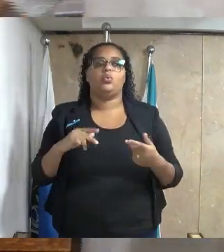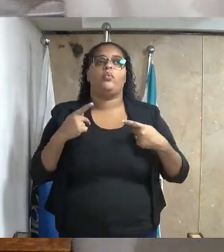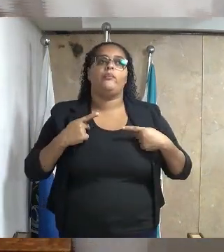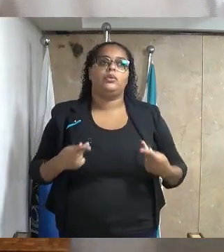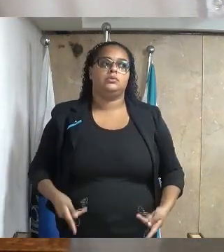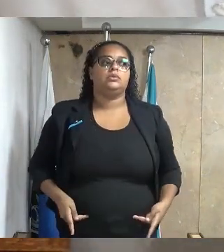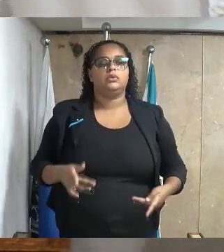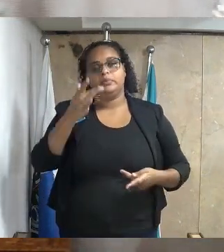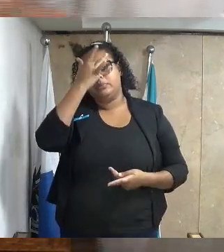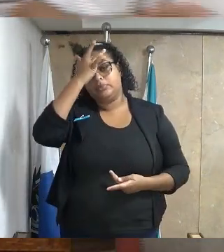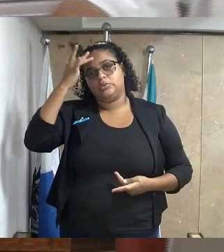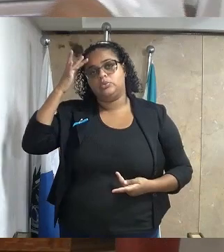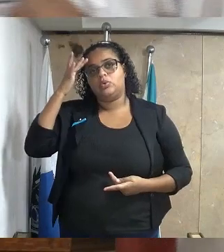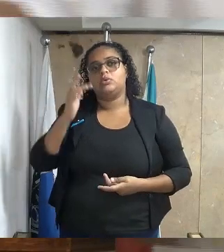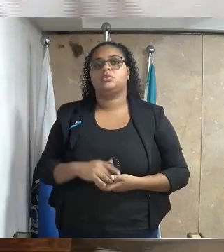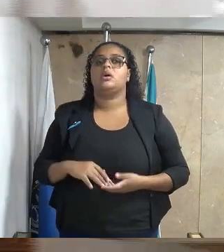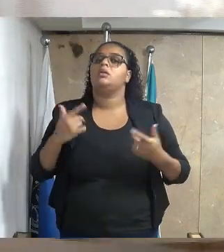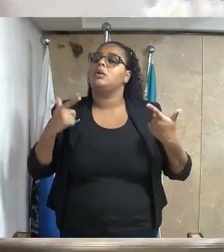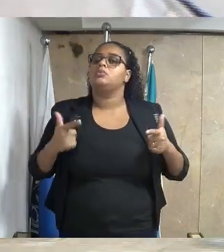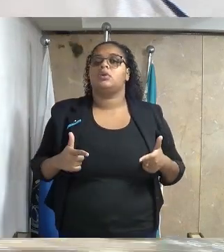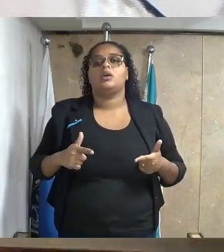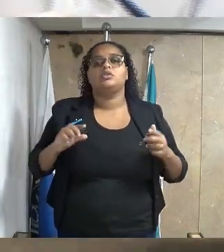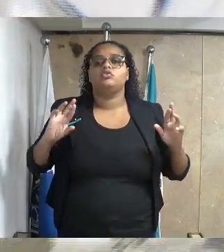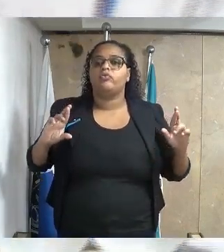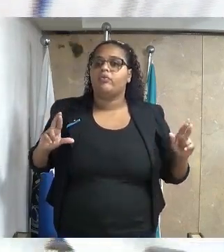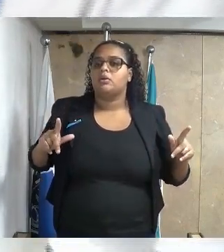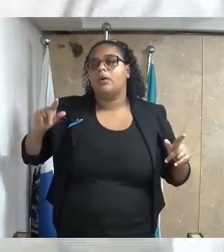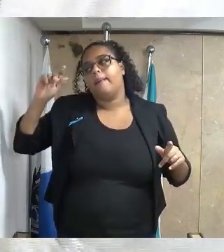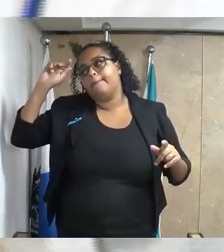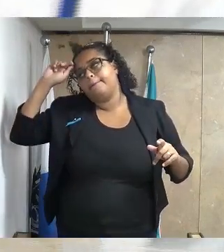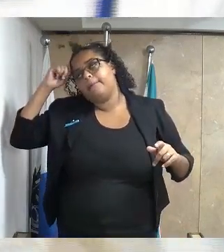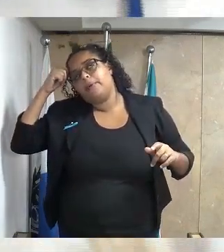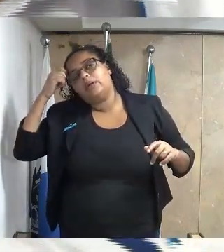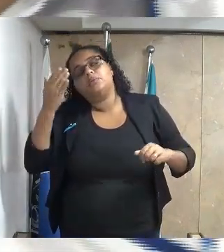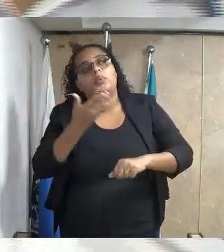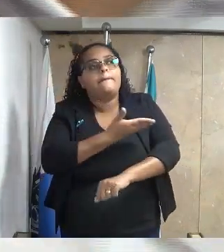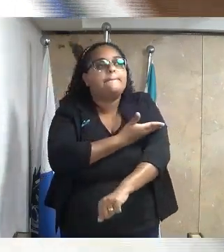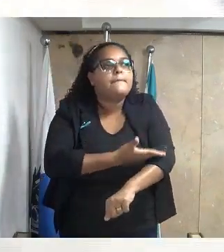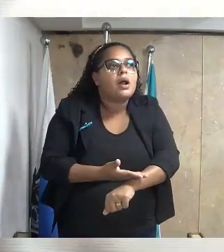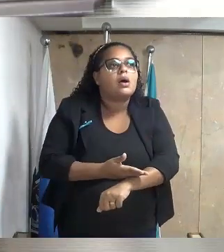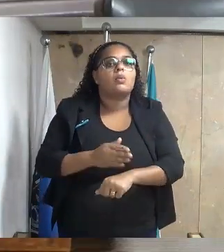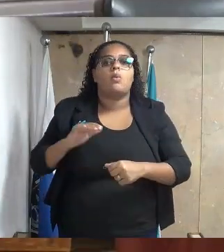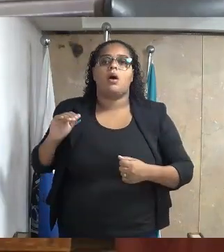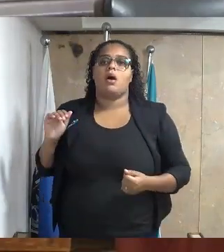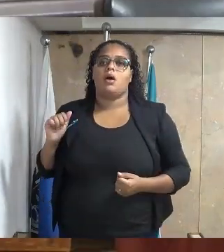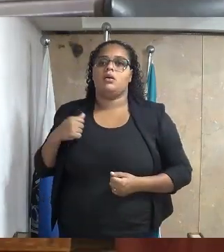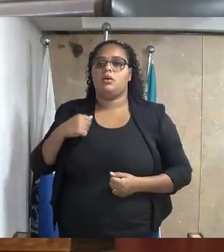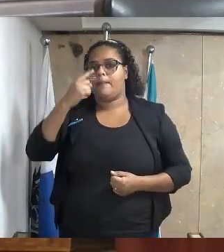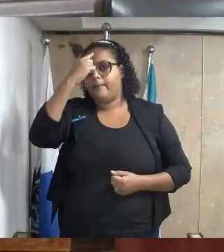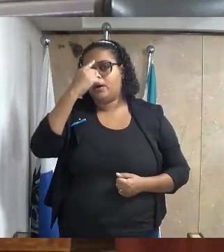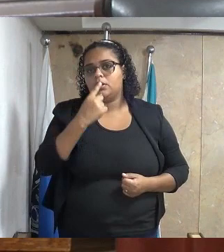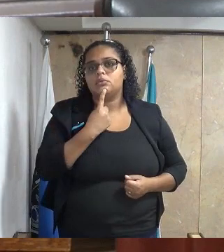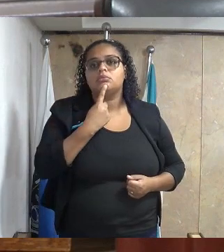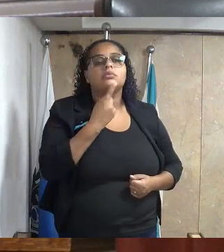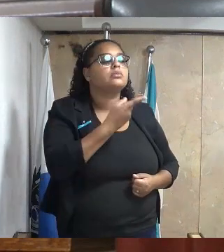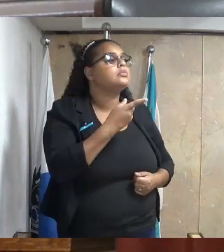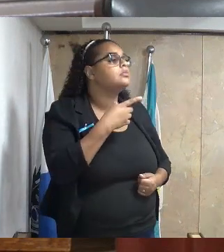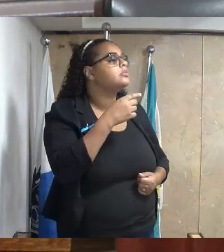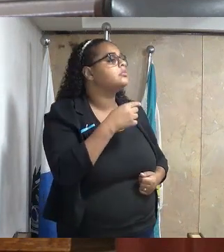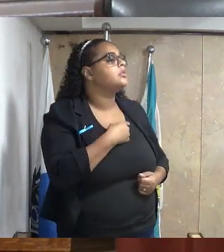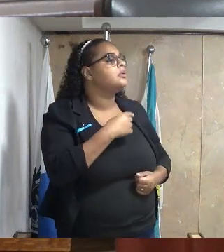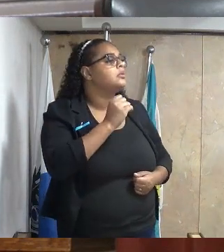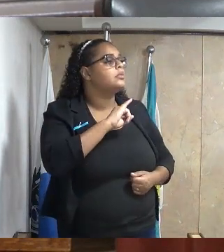humanos, pessoas. Não existe diferença entre preto, branco, amarelo. Quero aqui parabenizar, aproveitando